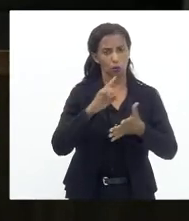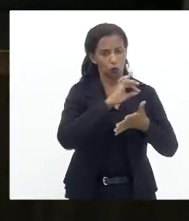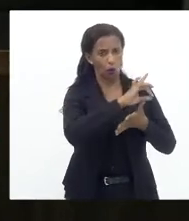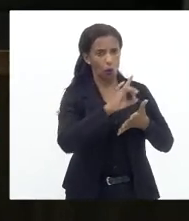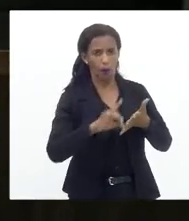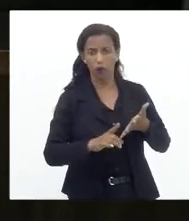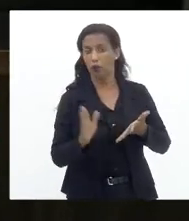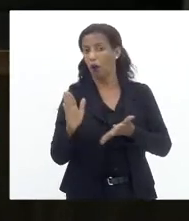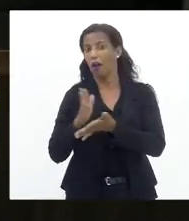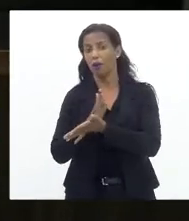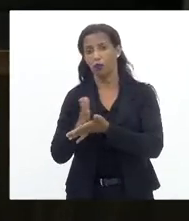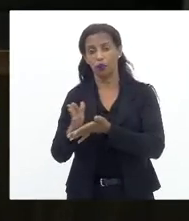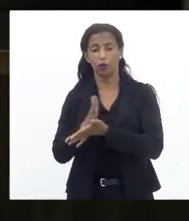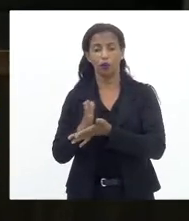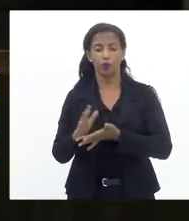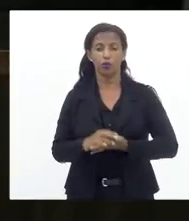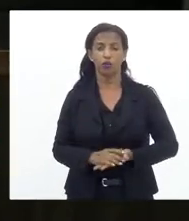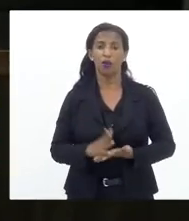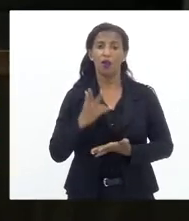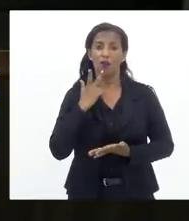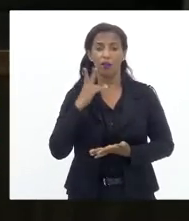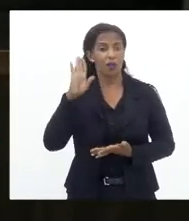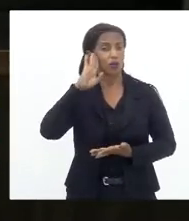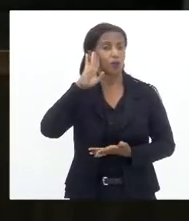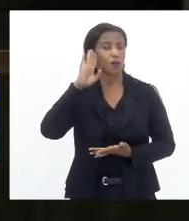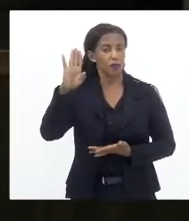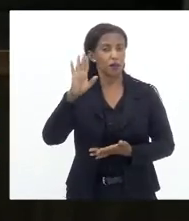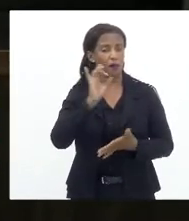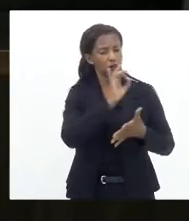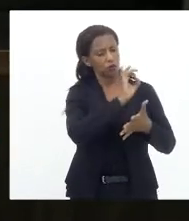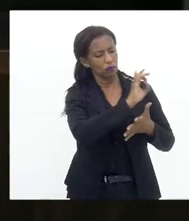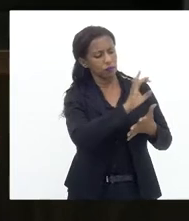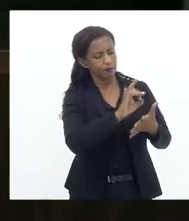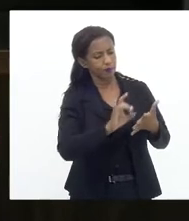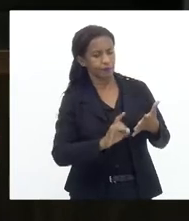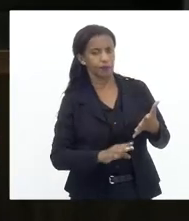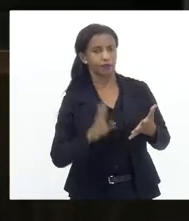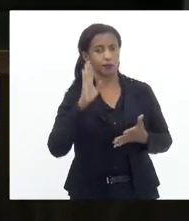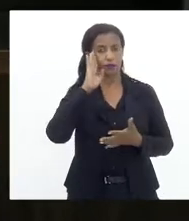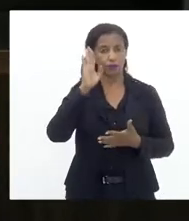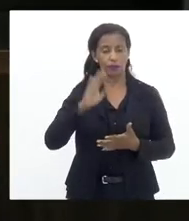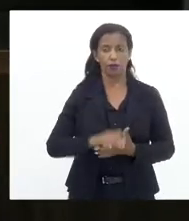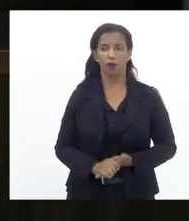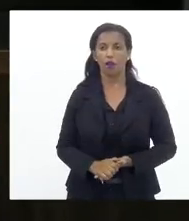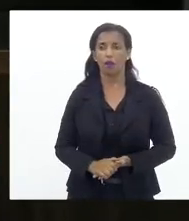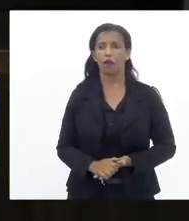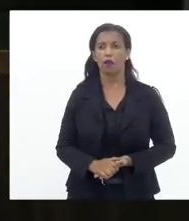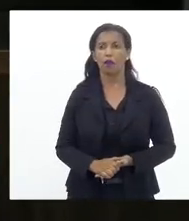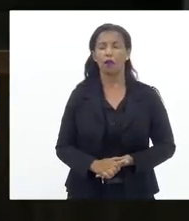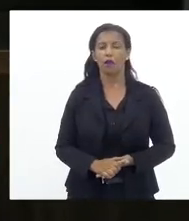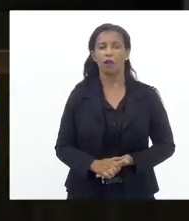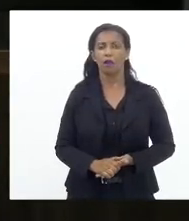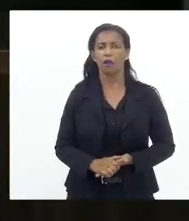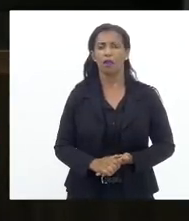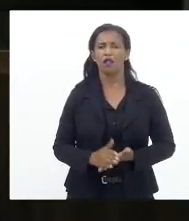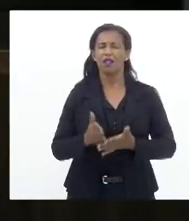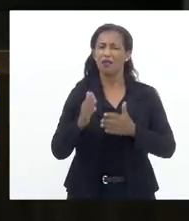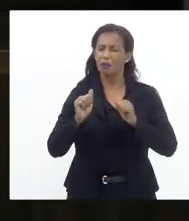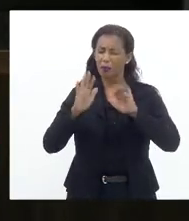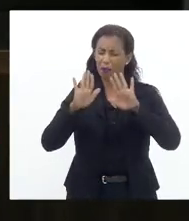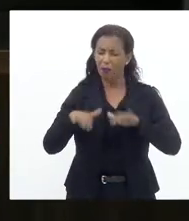pontos quem diria os principais pontos o e caminhou muito muito bem